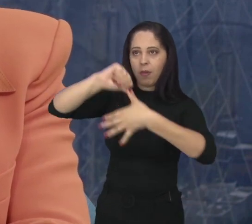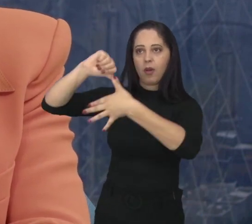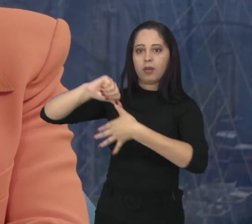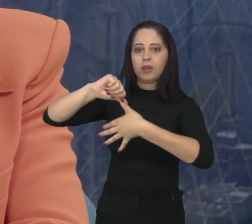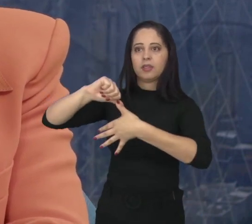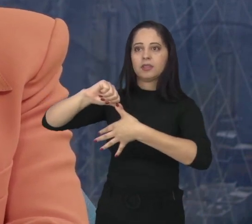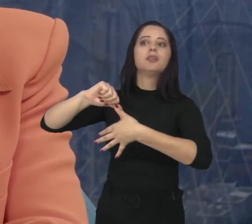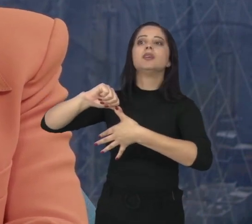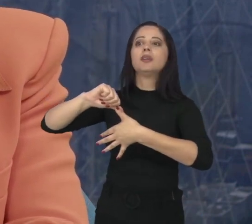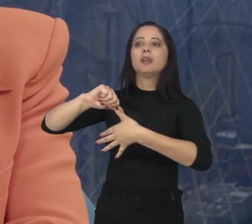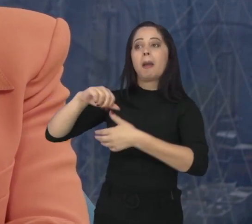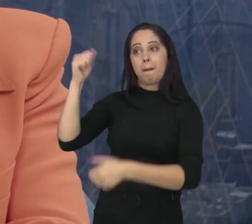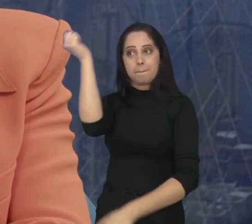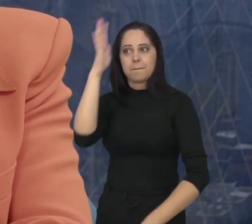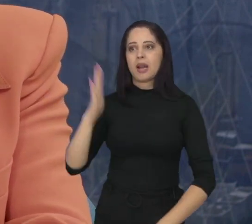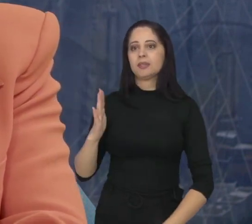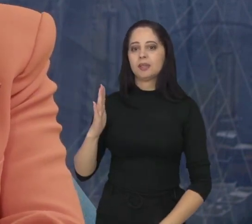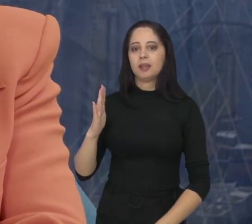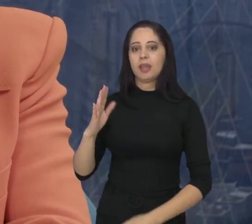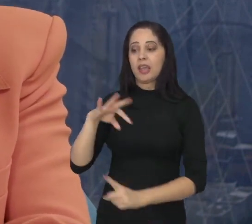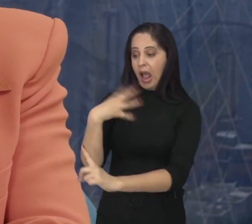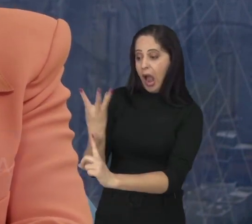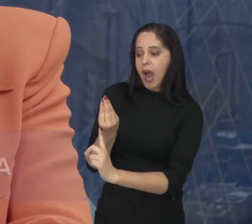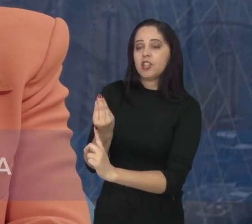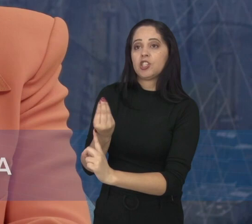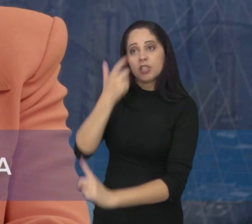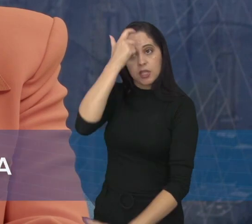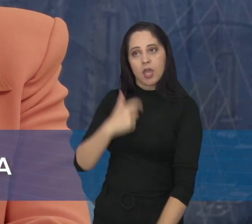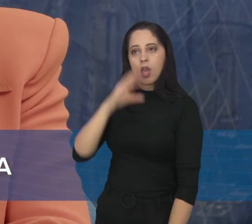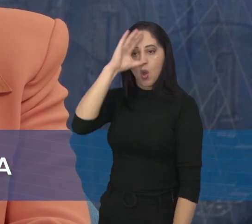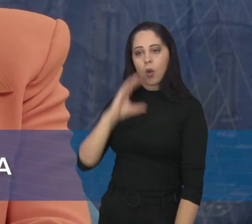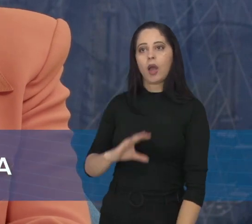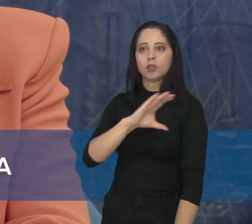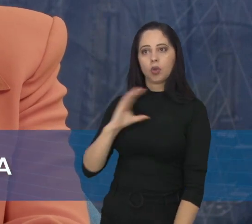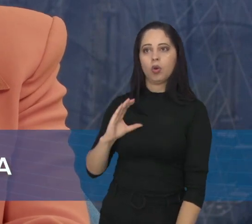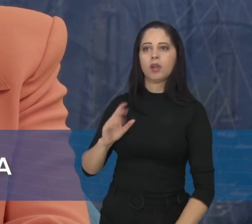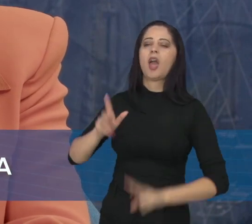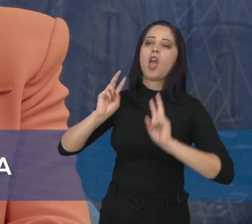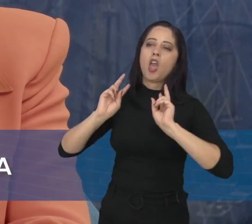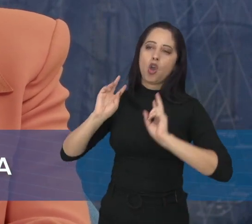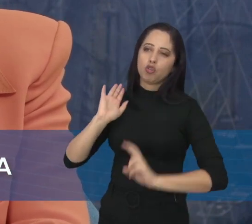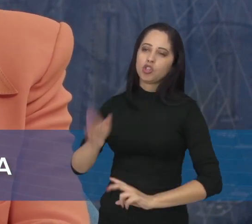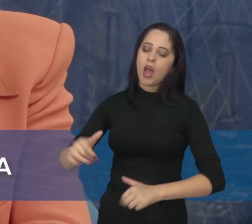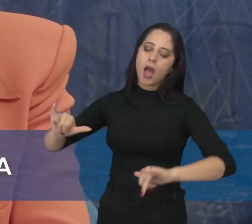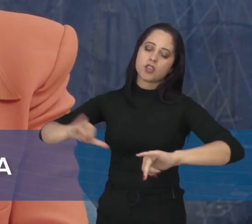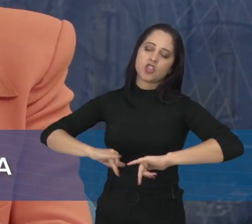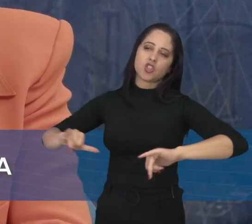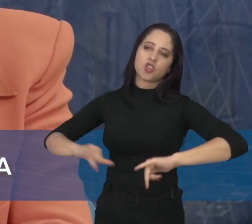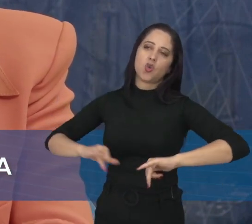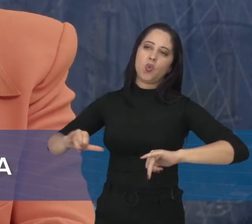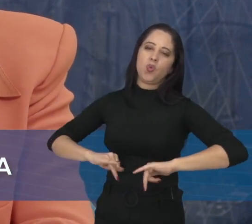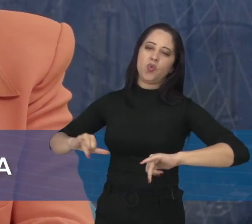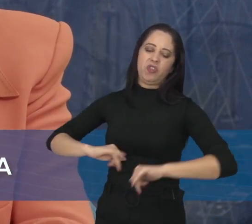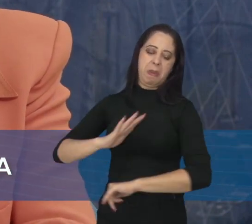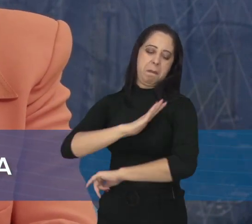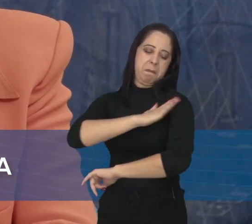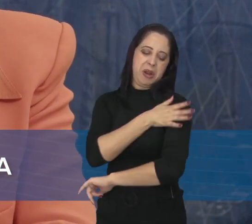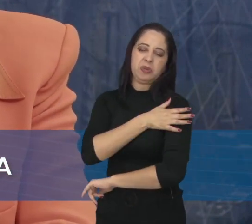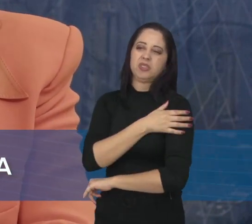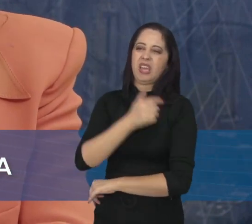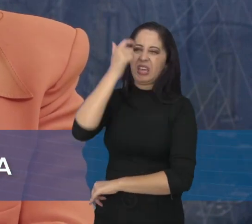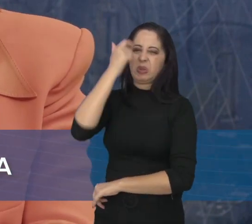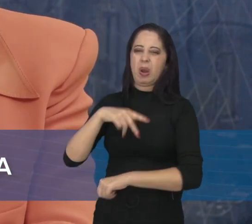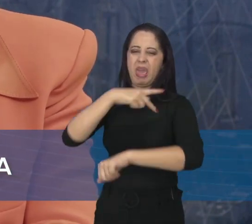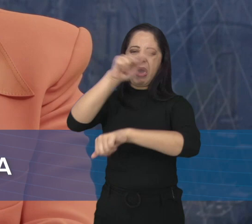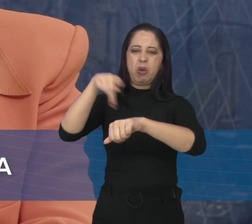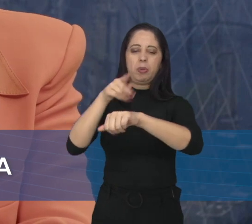artista e católica. Eu sofri preconceito infinitas vezes nesse mundão de meu Deus, em muitos países onde eu fui trabalhar, e a